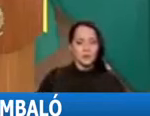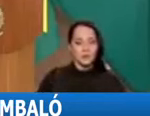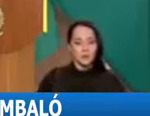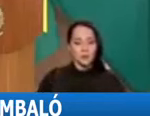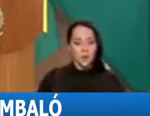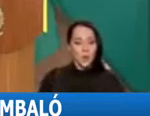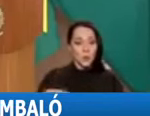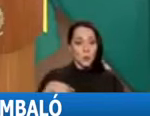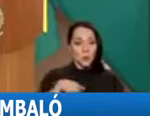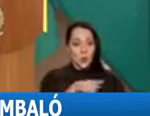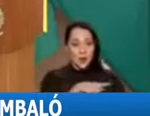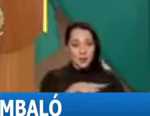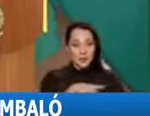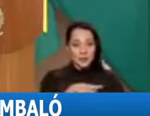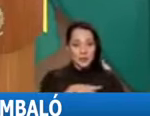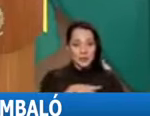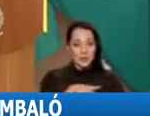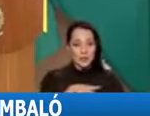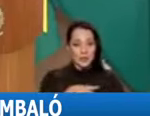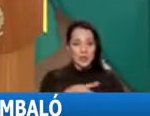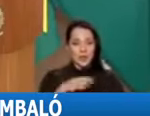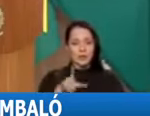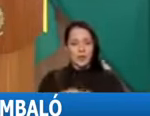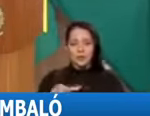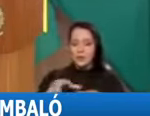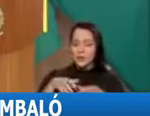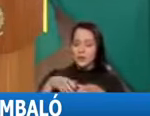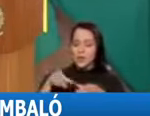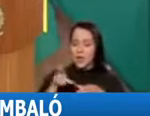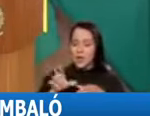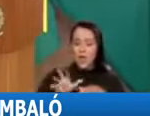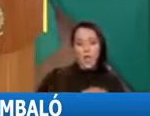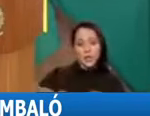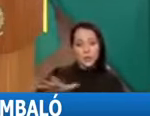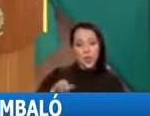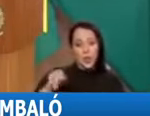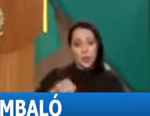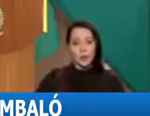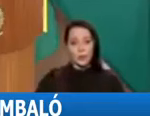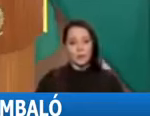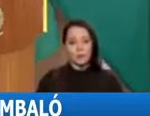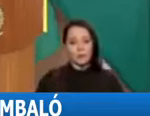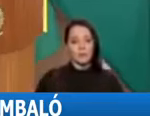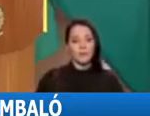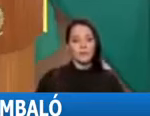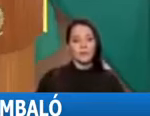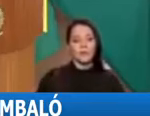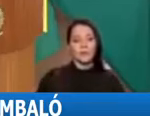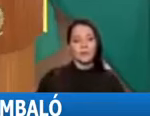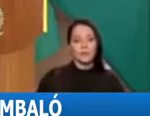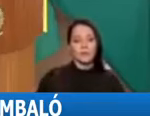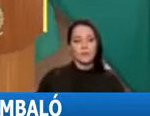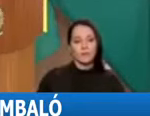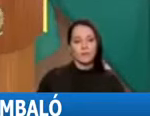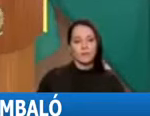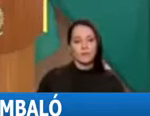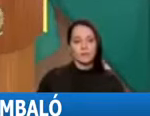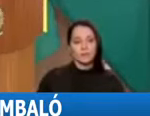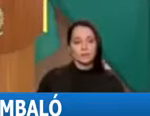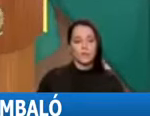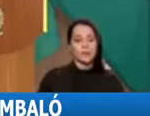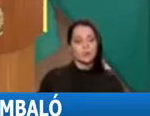e os países da nossa sua visão é e fica desde já